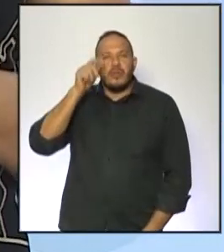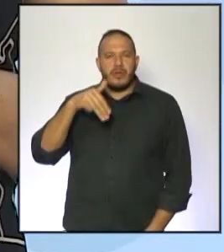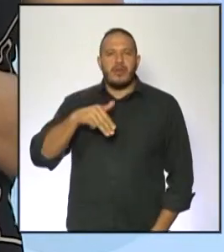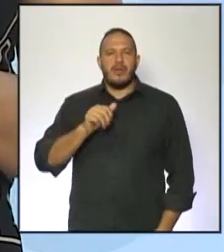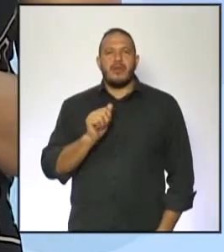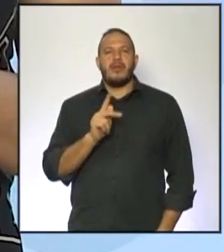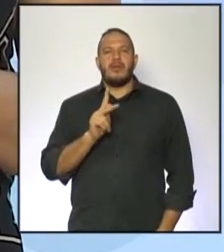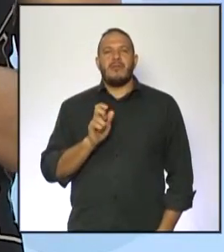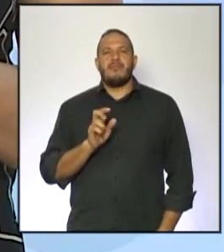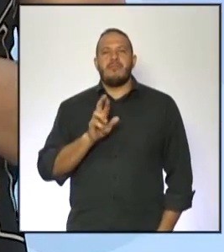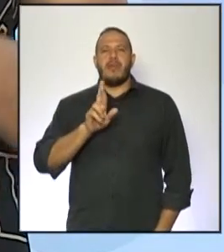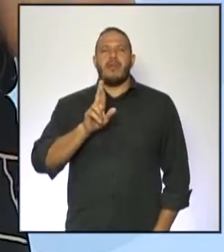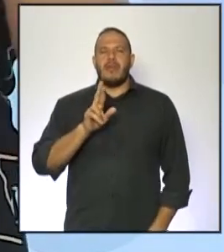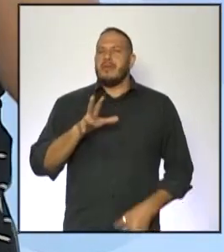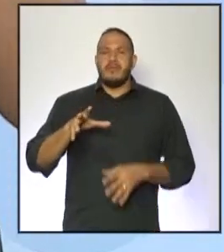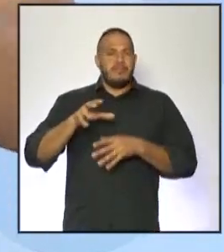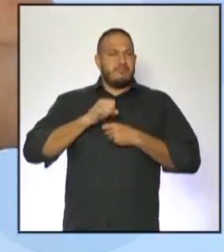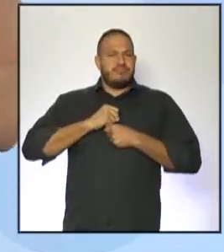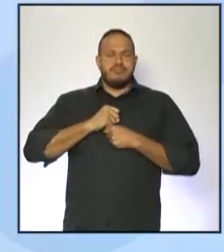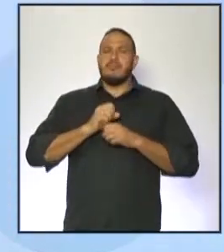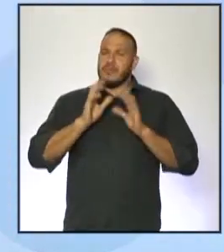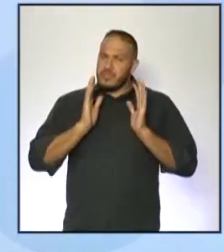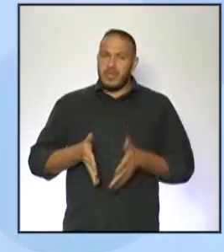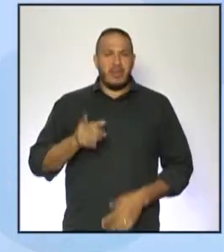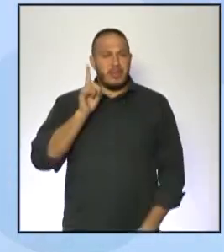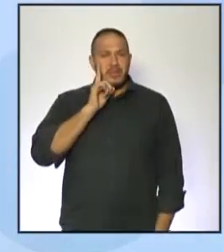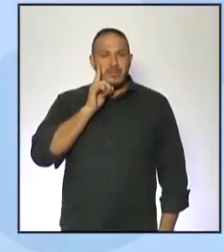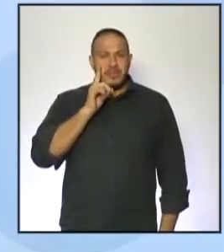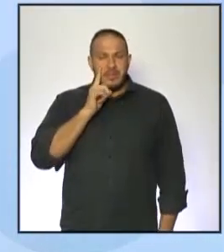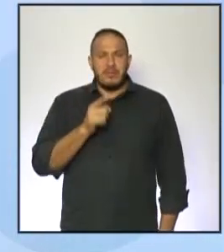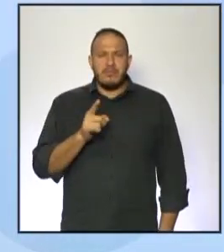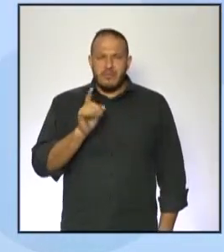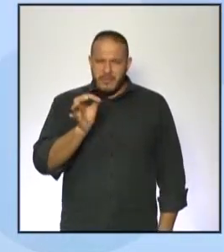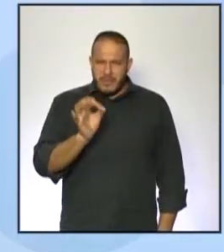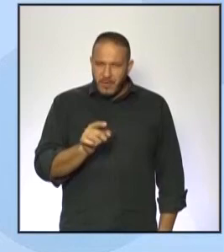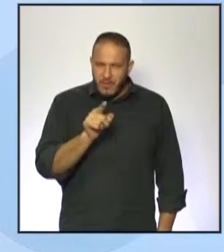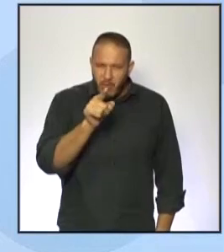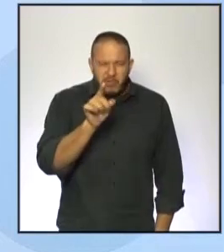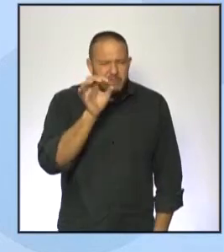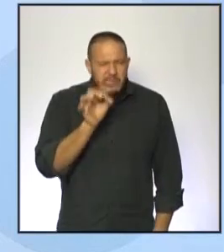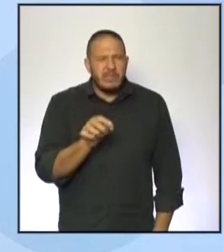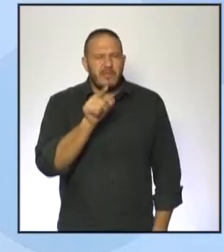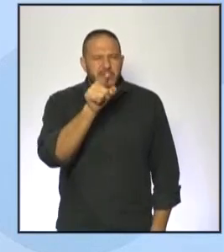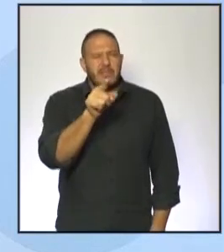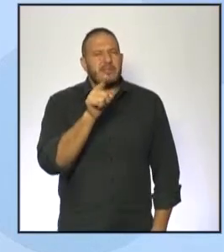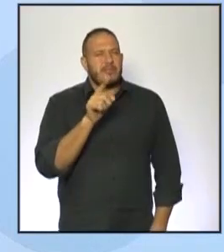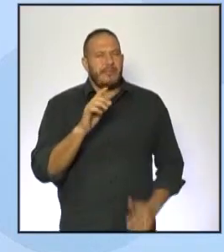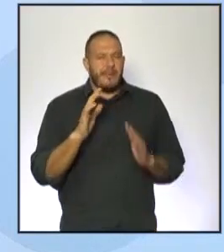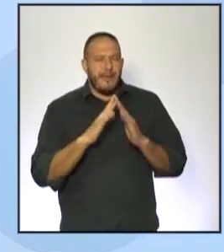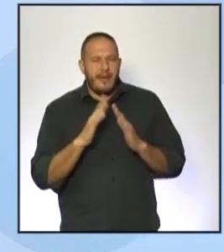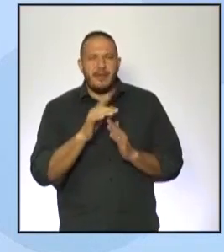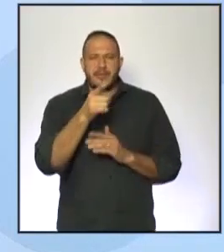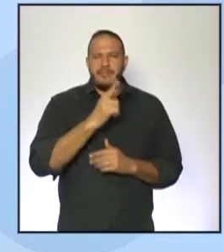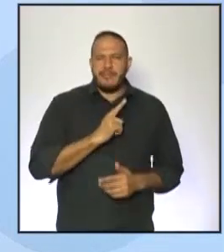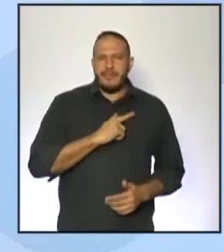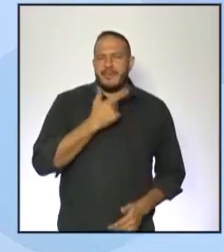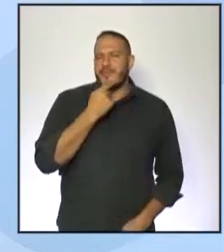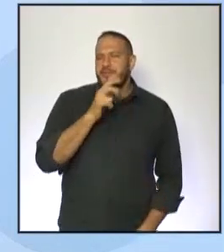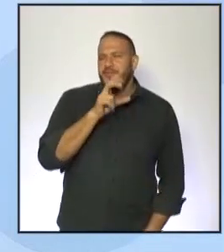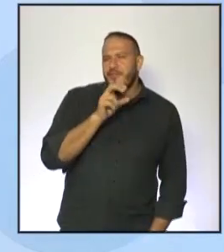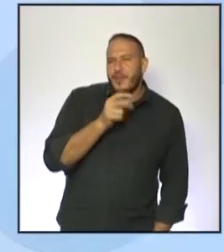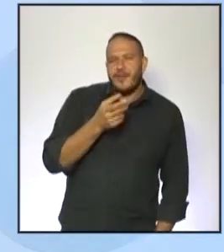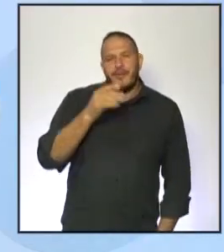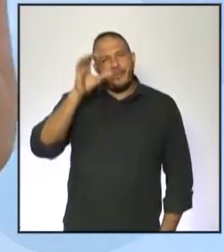no nosso dia a dia. Quem aí de casa não tem um avô, um pai, um tio,